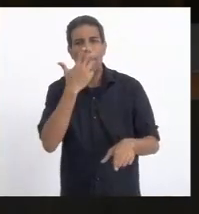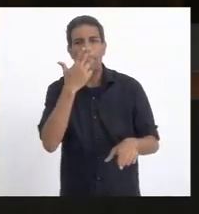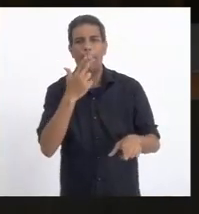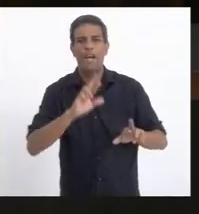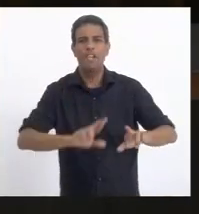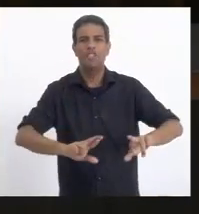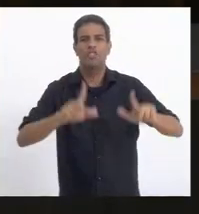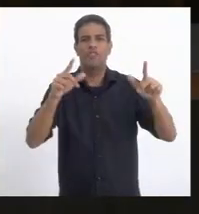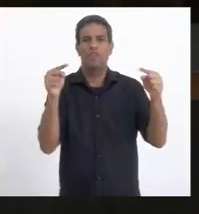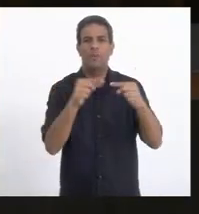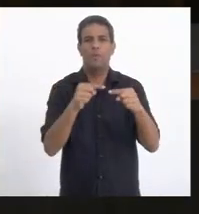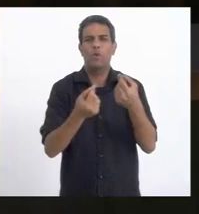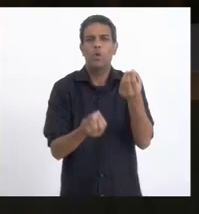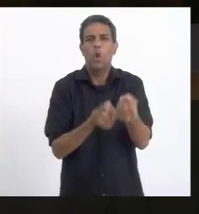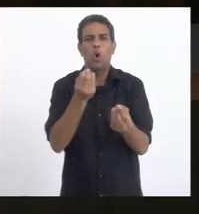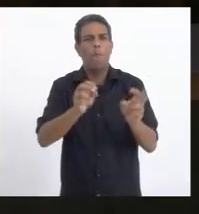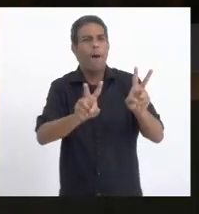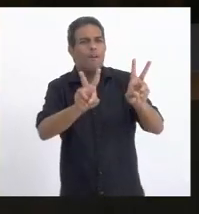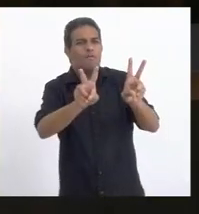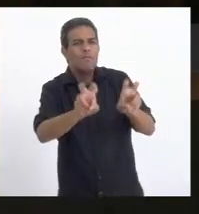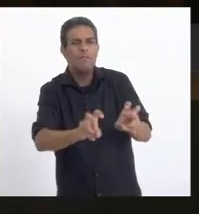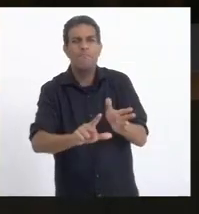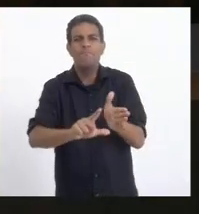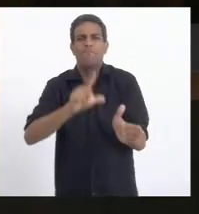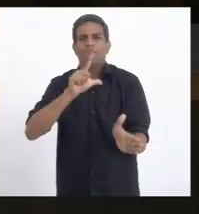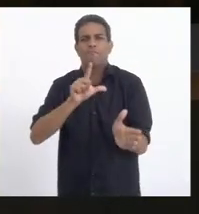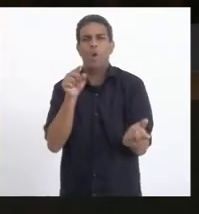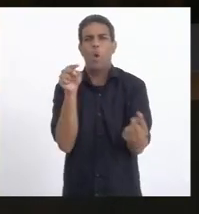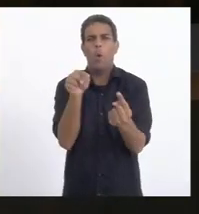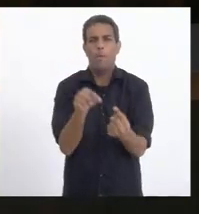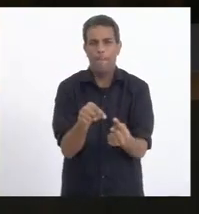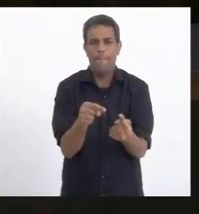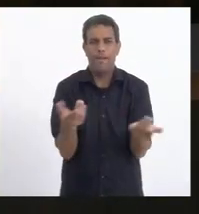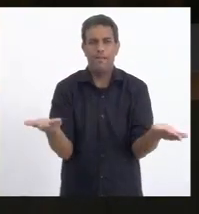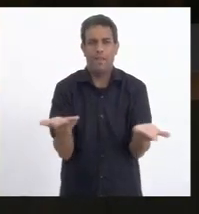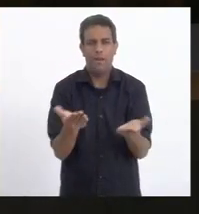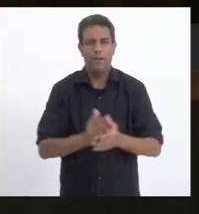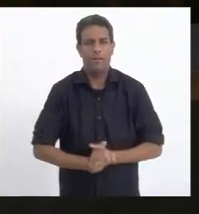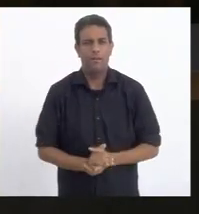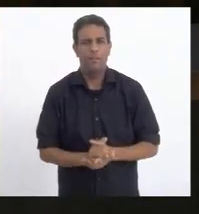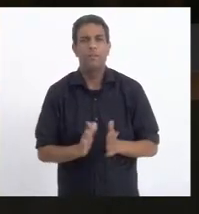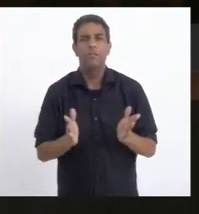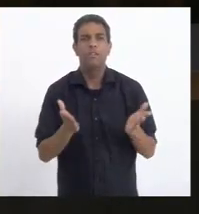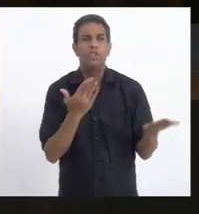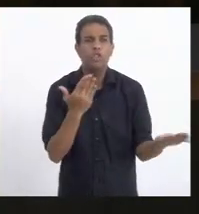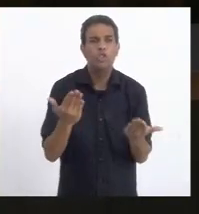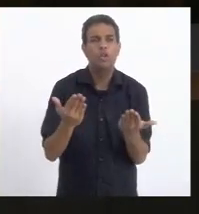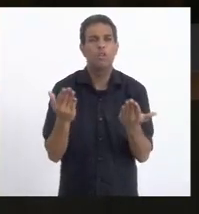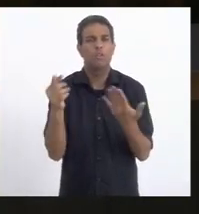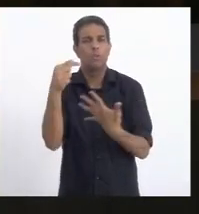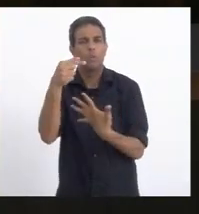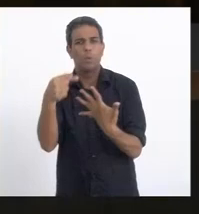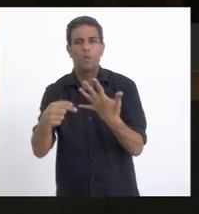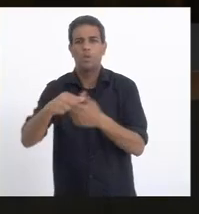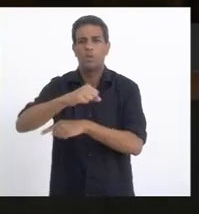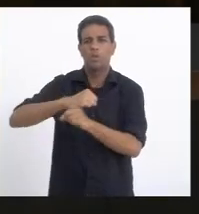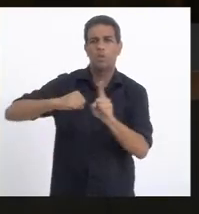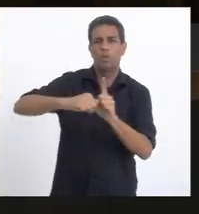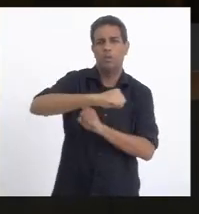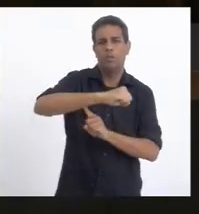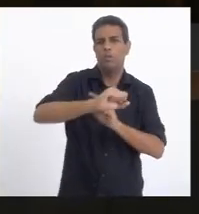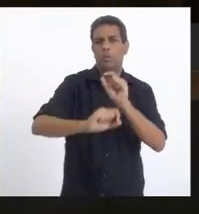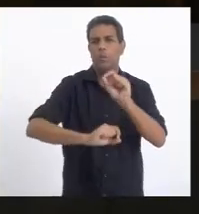de tratar e sistemas antes de vir para casa dialogando com essas associações de